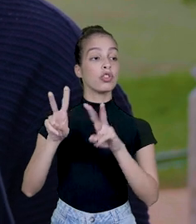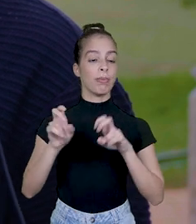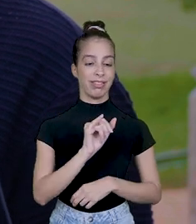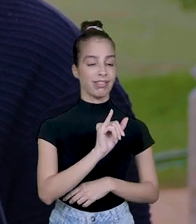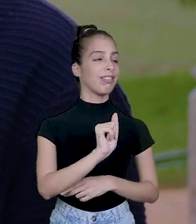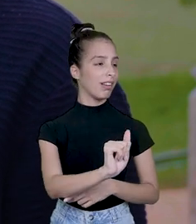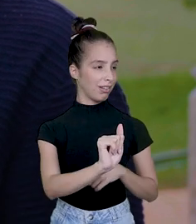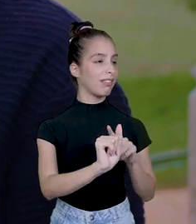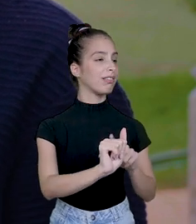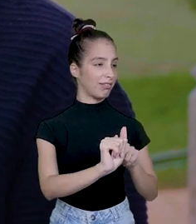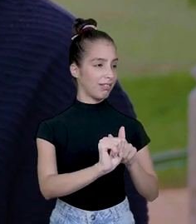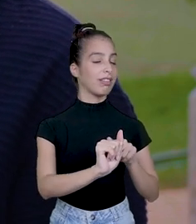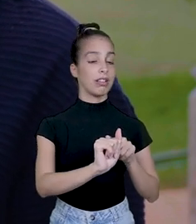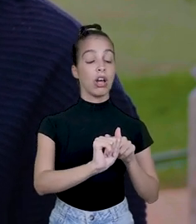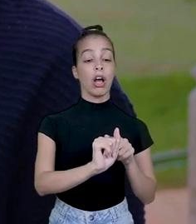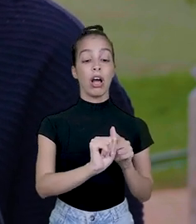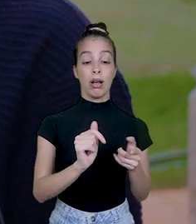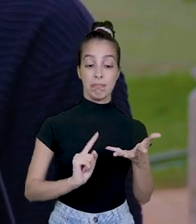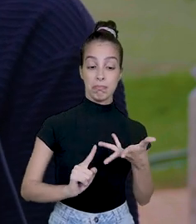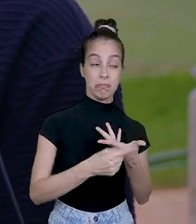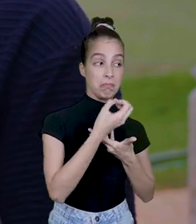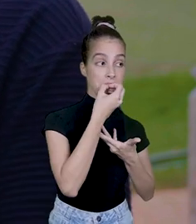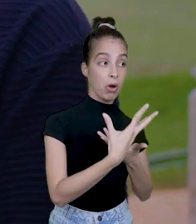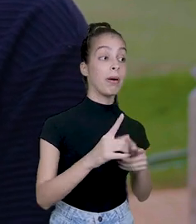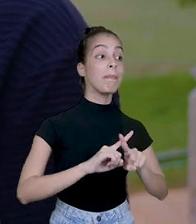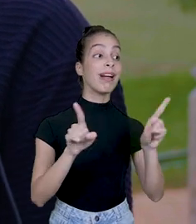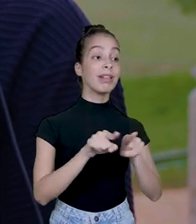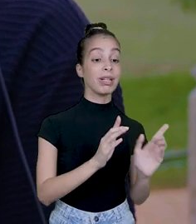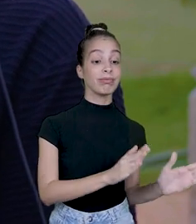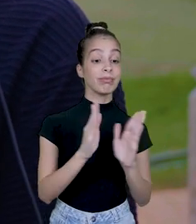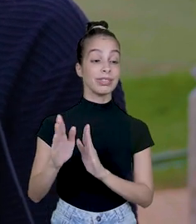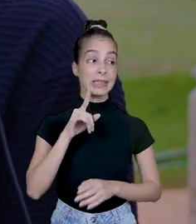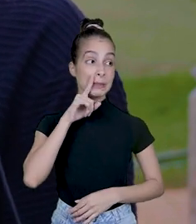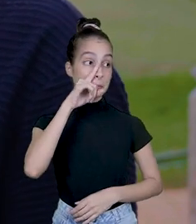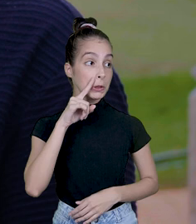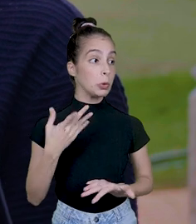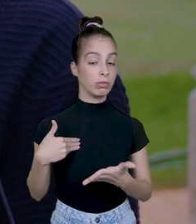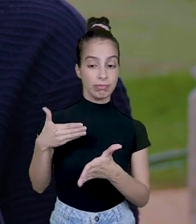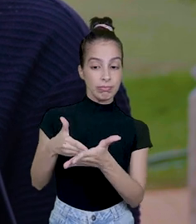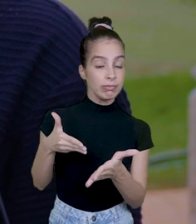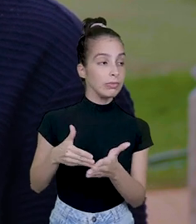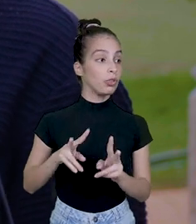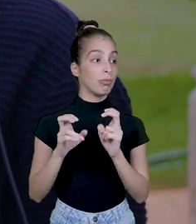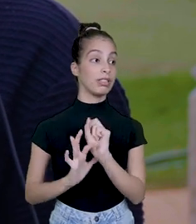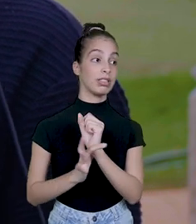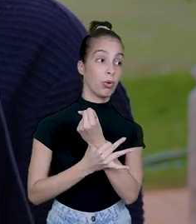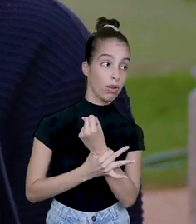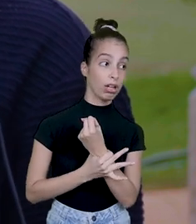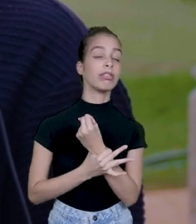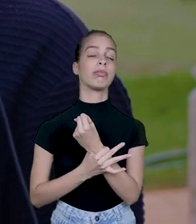Inteligência Artificial não só sobre os benefícios mas também sobre os riscos eh as limitações as questões de segurança